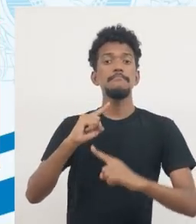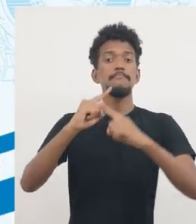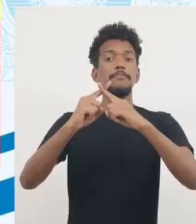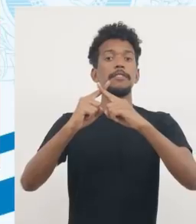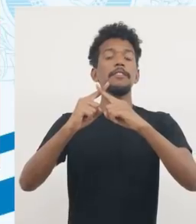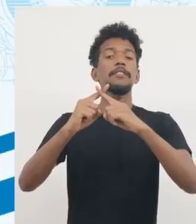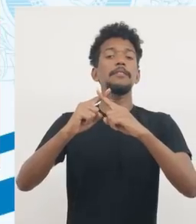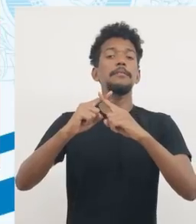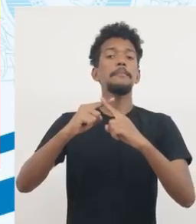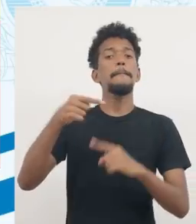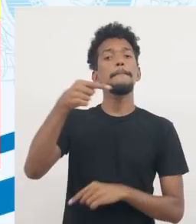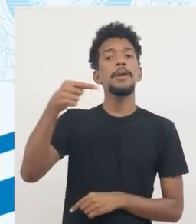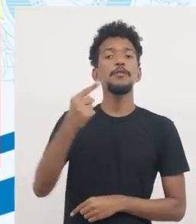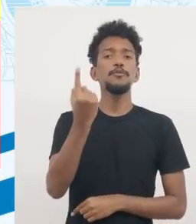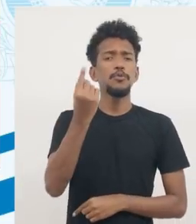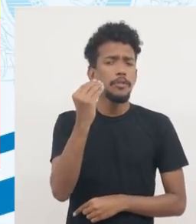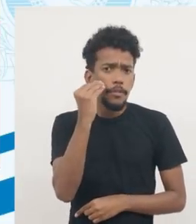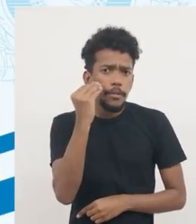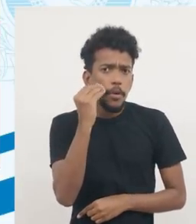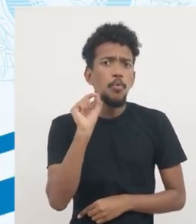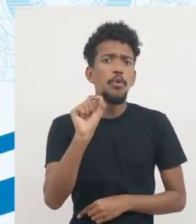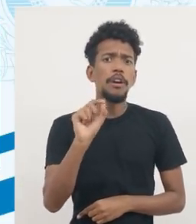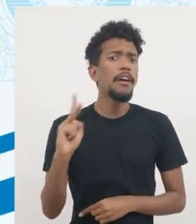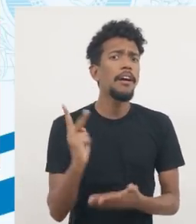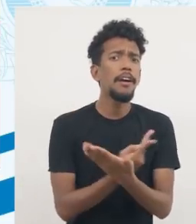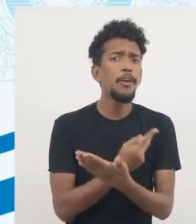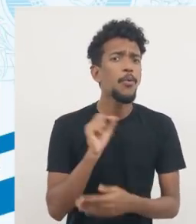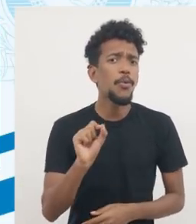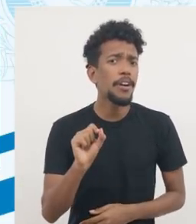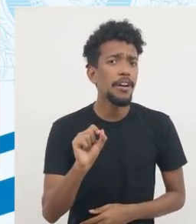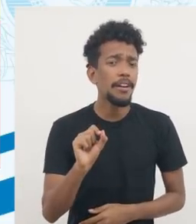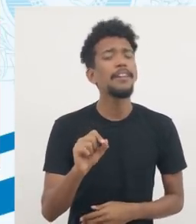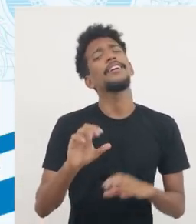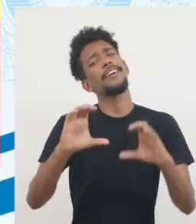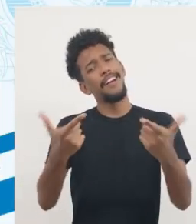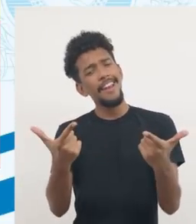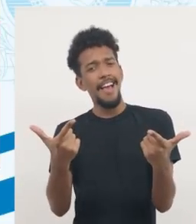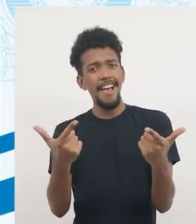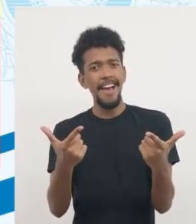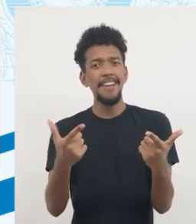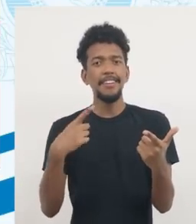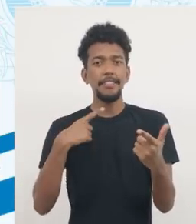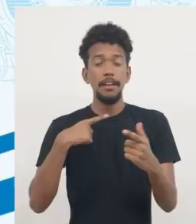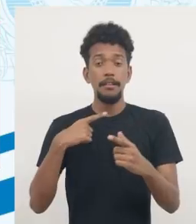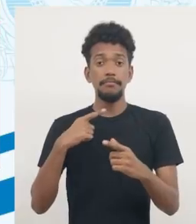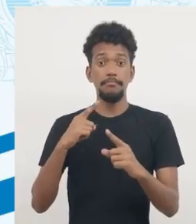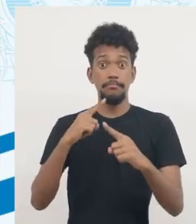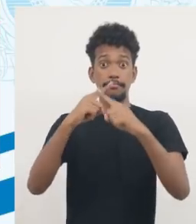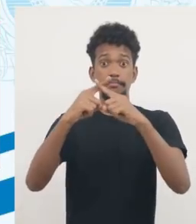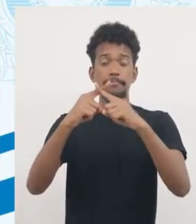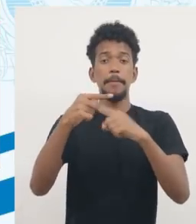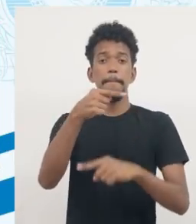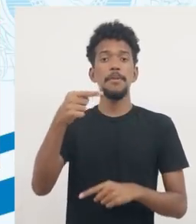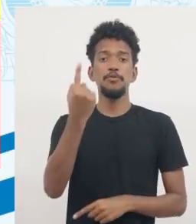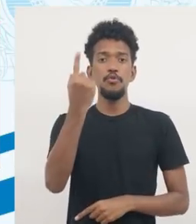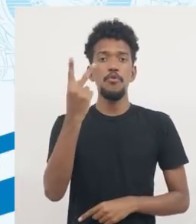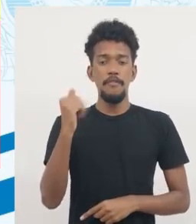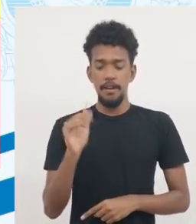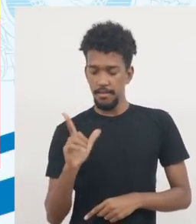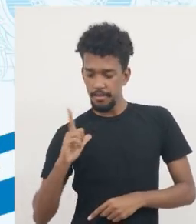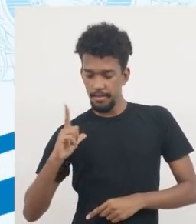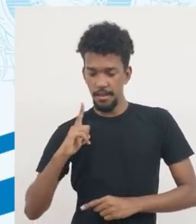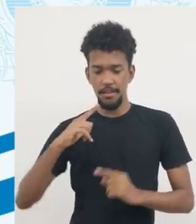1. Vê o que é que acontece? Exatamente. Tudo isso, essa multiplicação por menos 1,